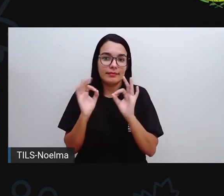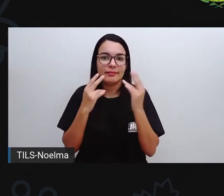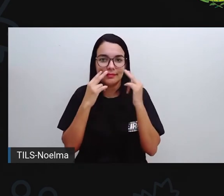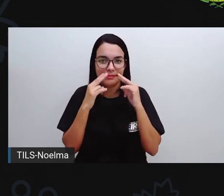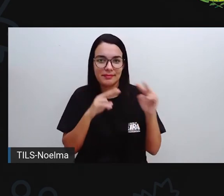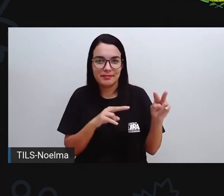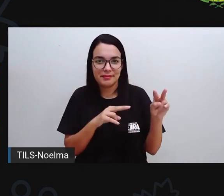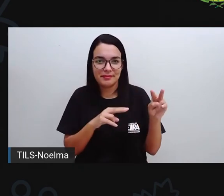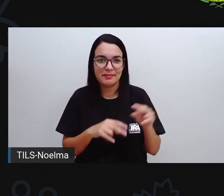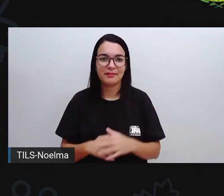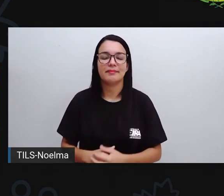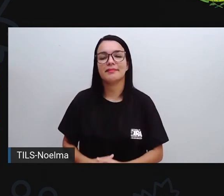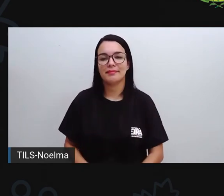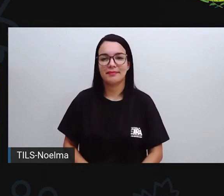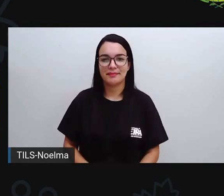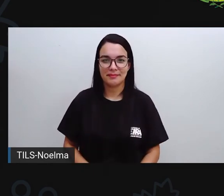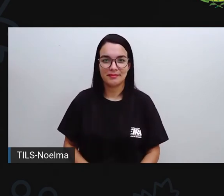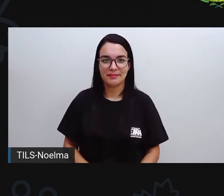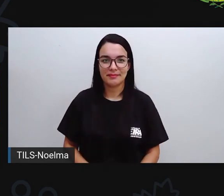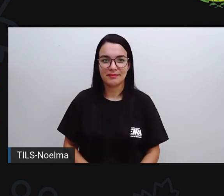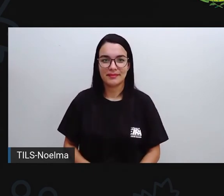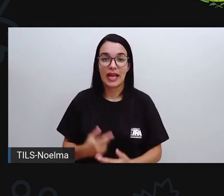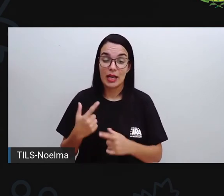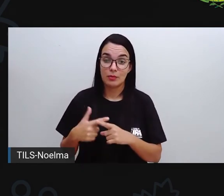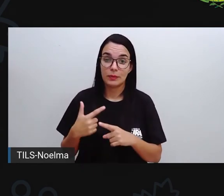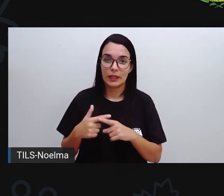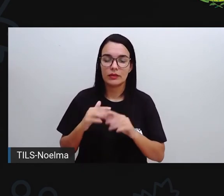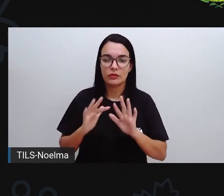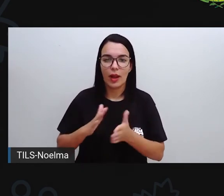né? Por quê? Porque foi